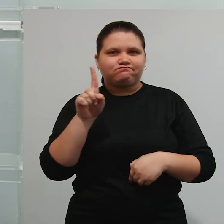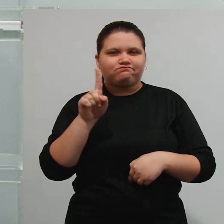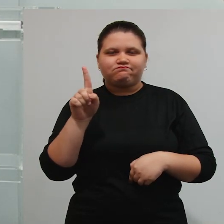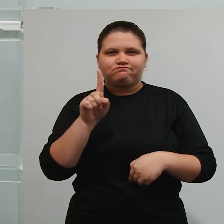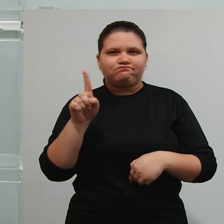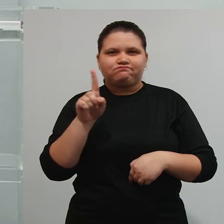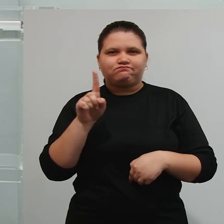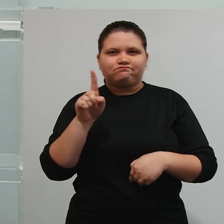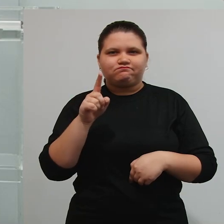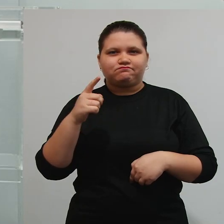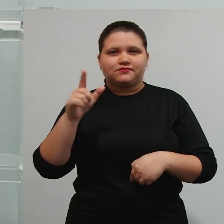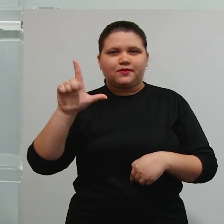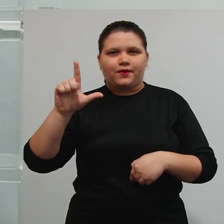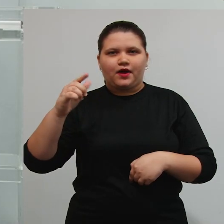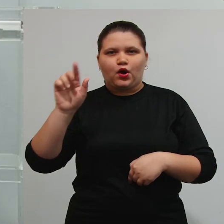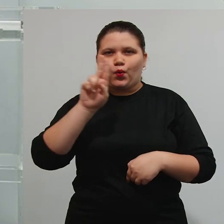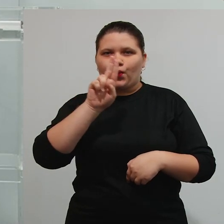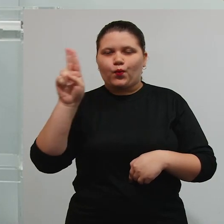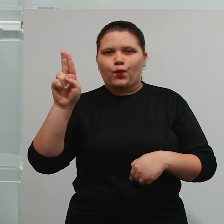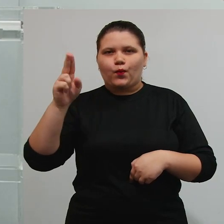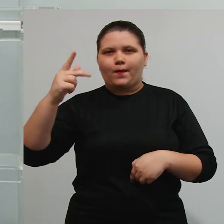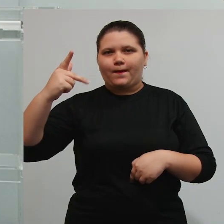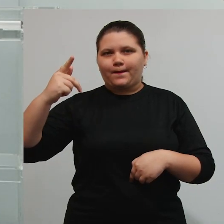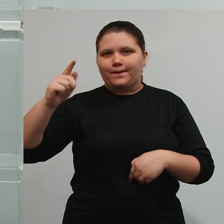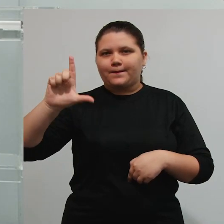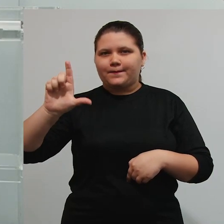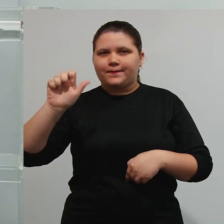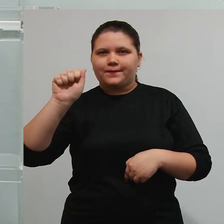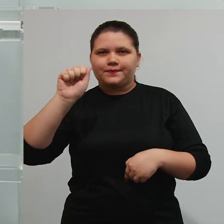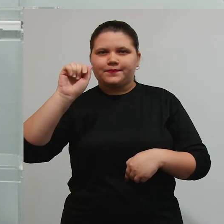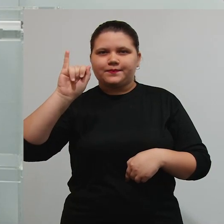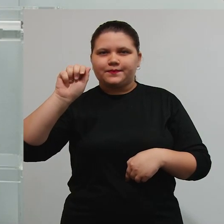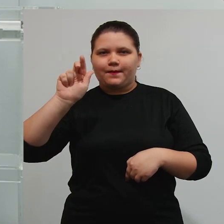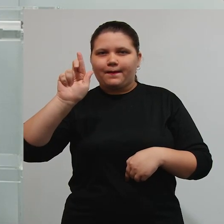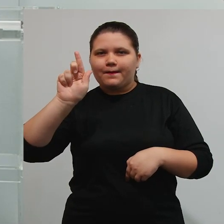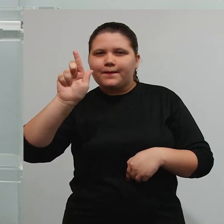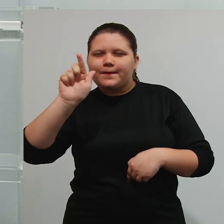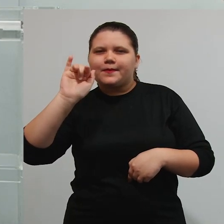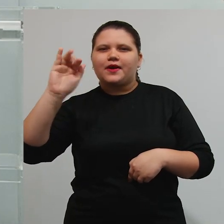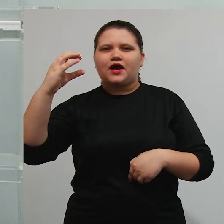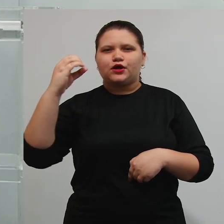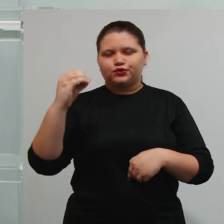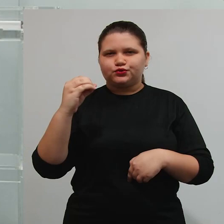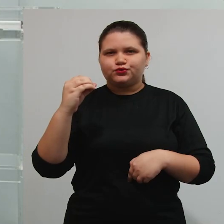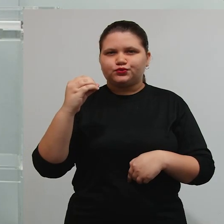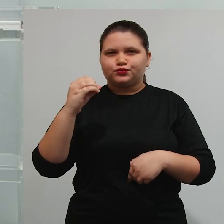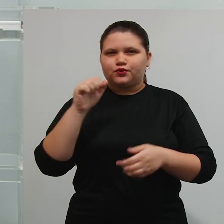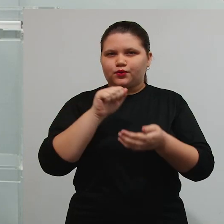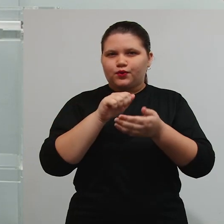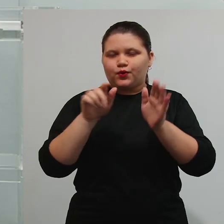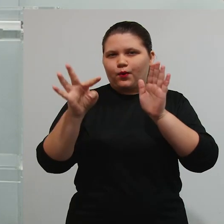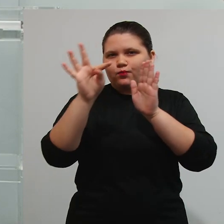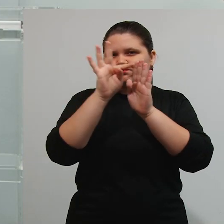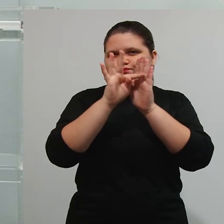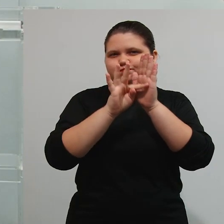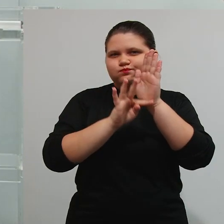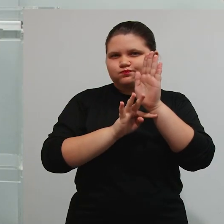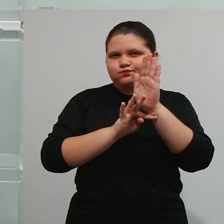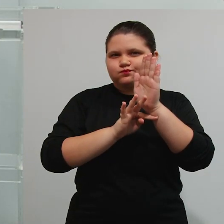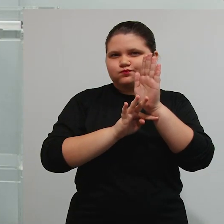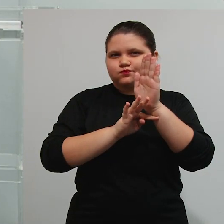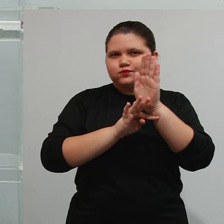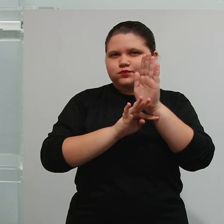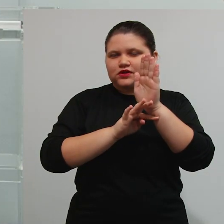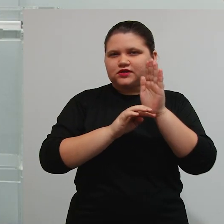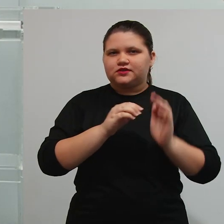não pode, isso é plágio. Inclusive, se o seu texto acadêmico ou científico tiver mais de